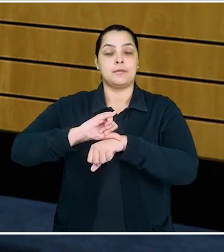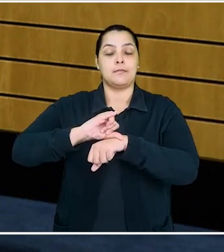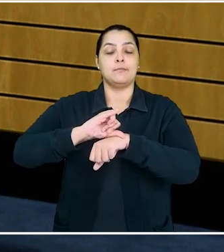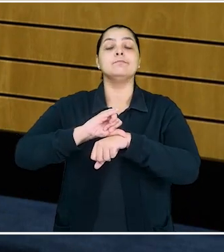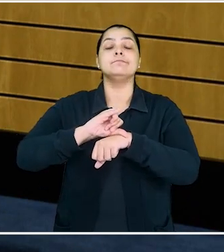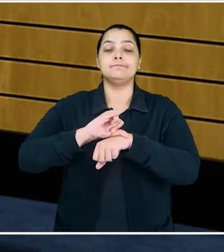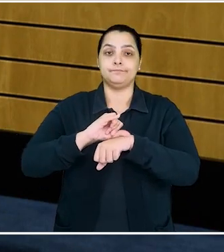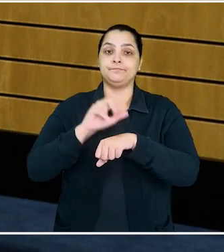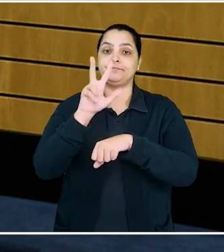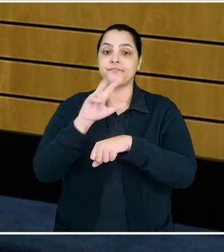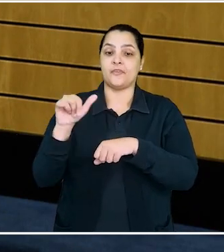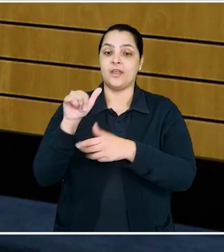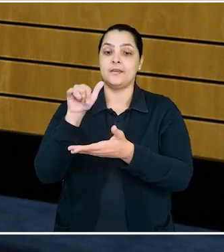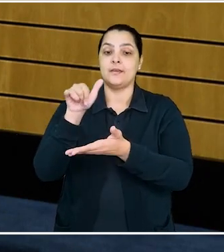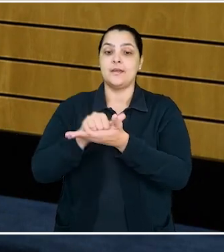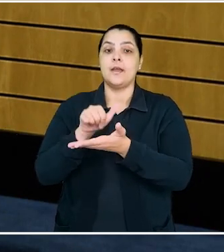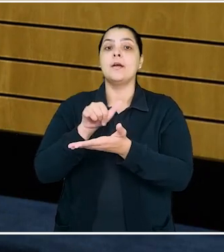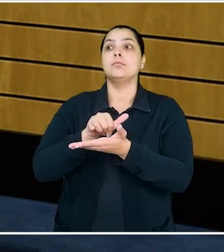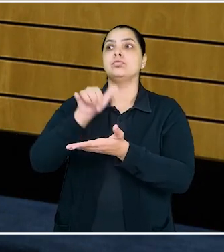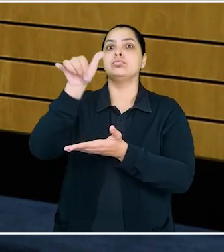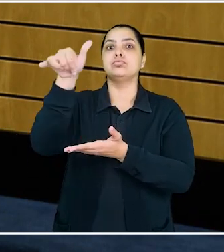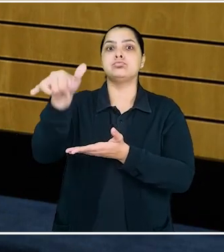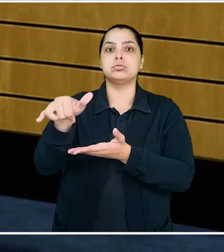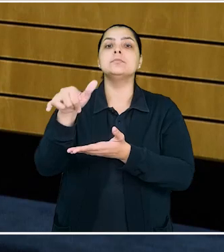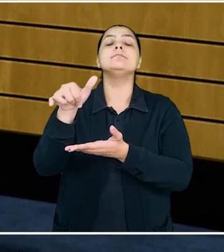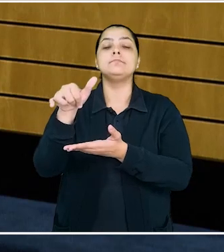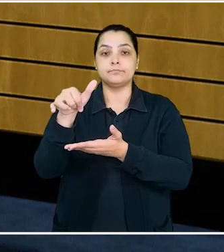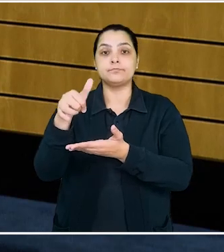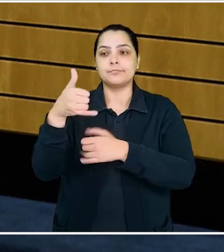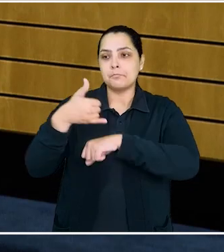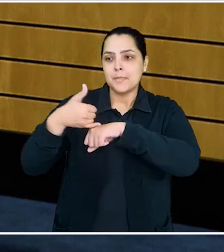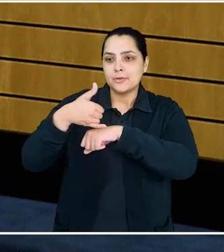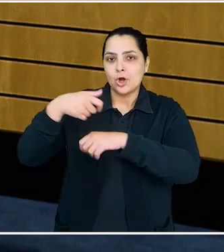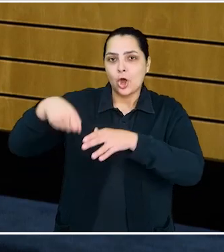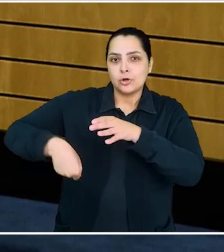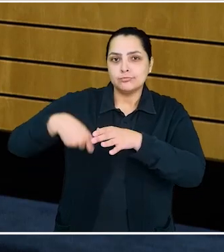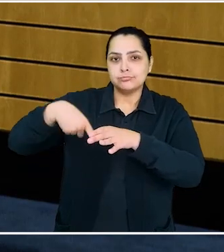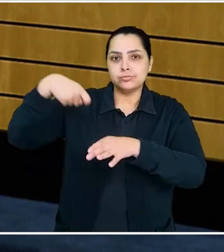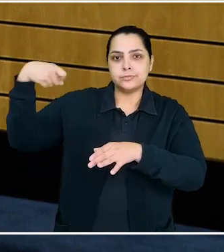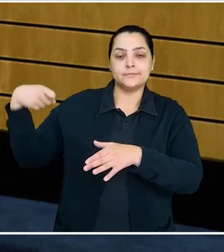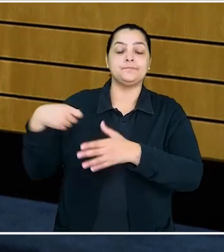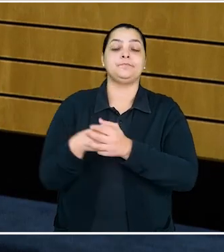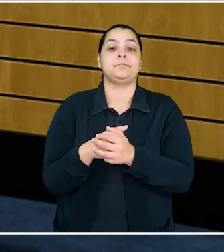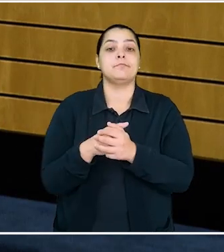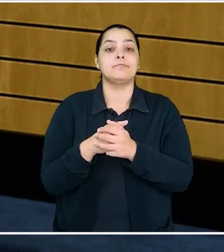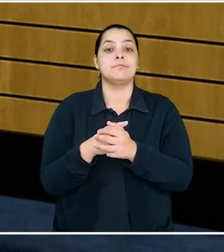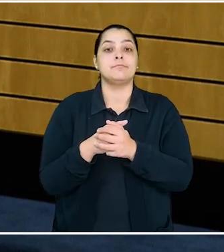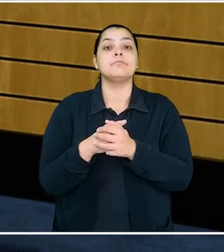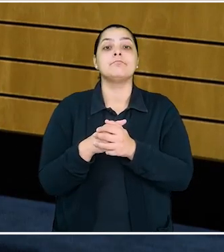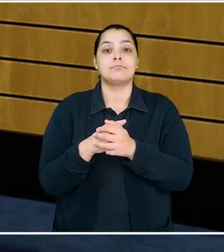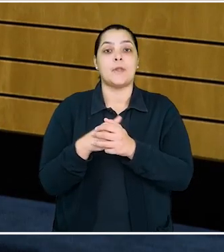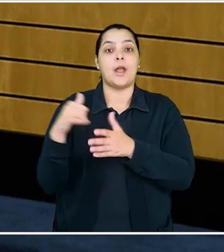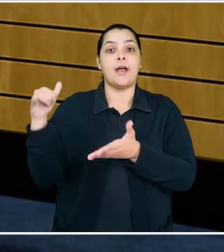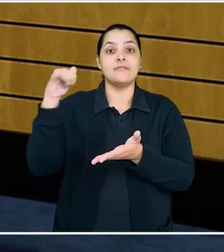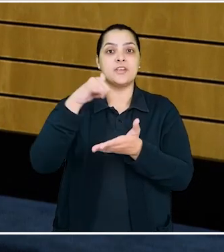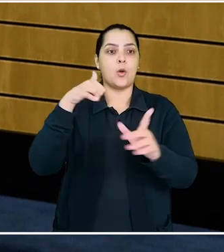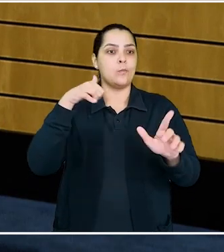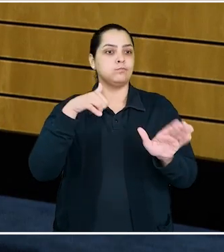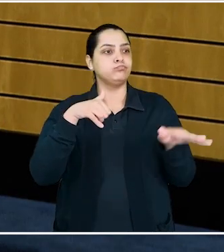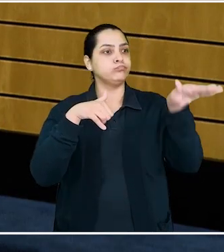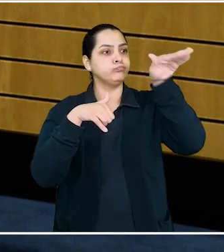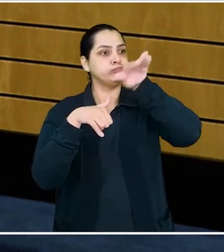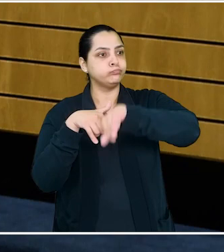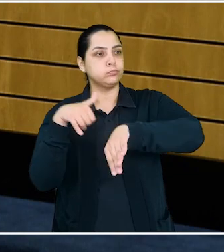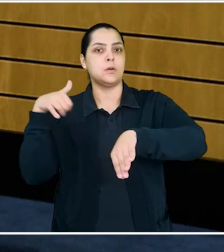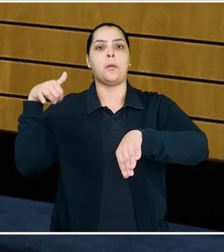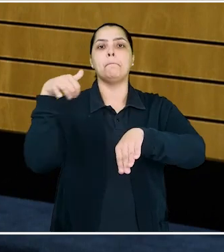onde embarcaria em um avião para uma plataforma de petróleo. Minutos depois de decolar, o avião se chocou contra o morro, na região do Pico